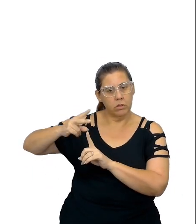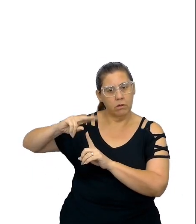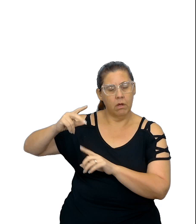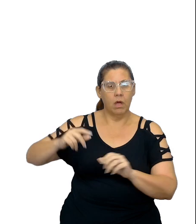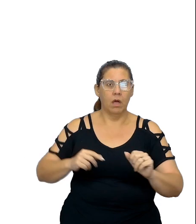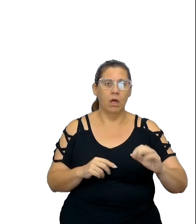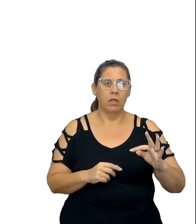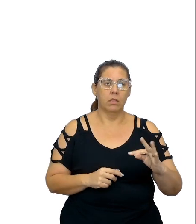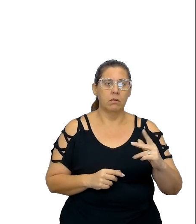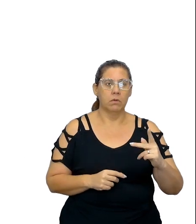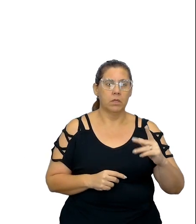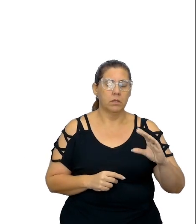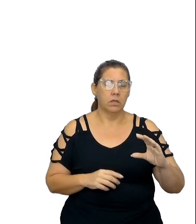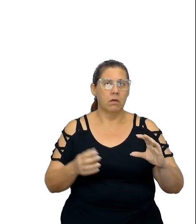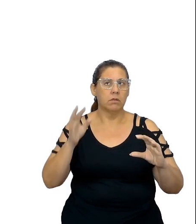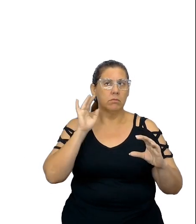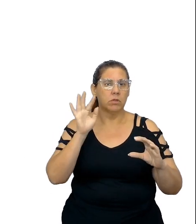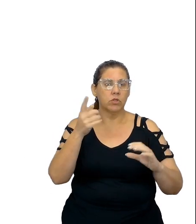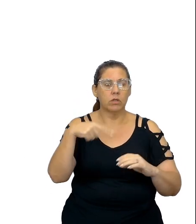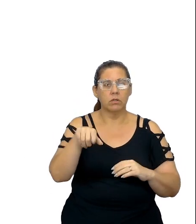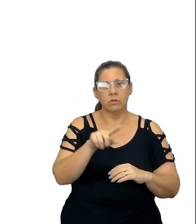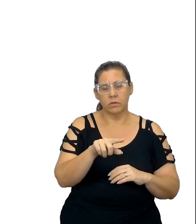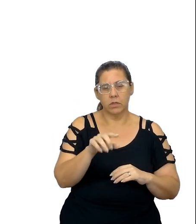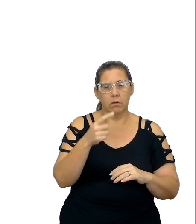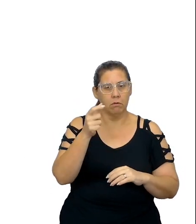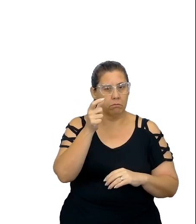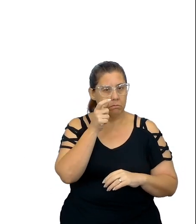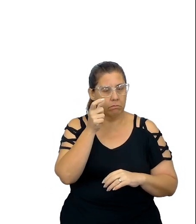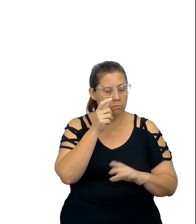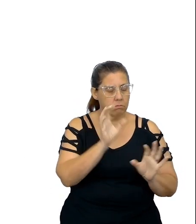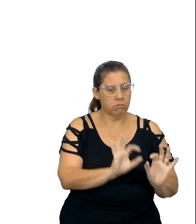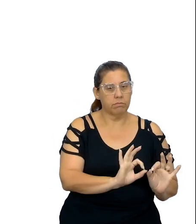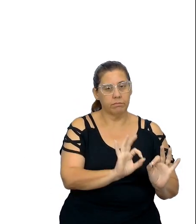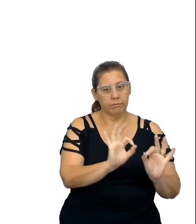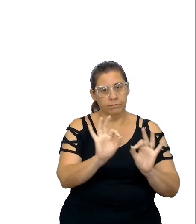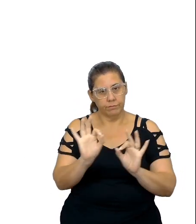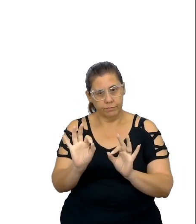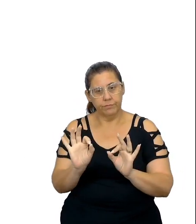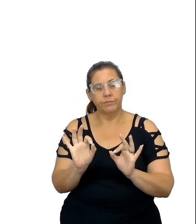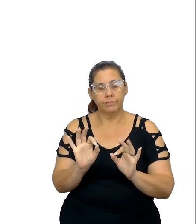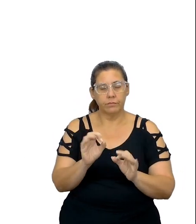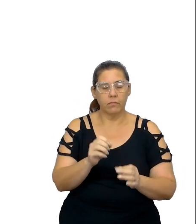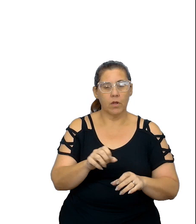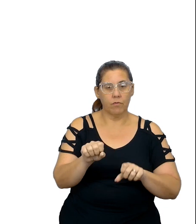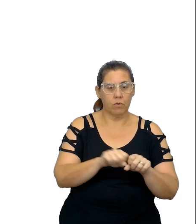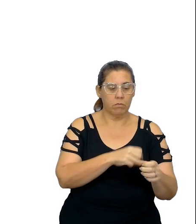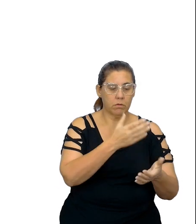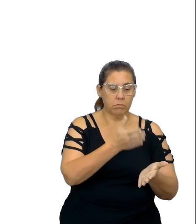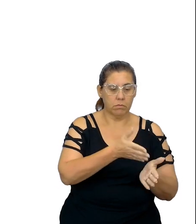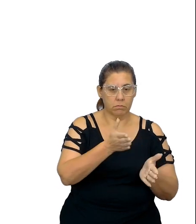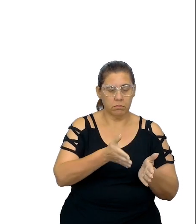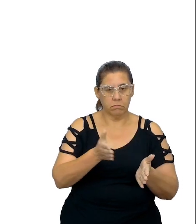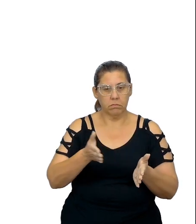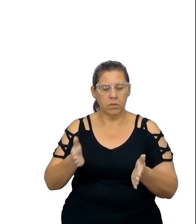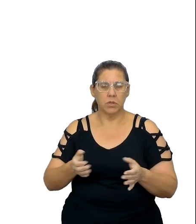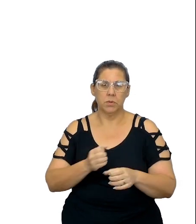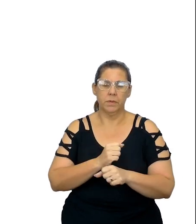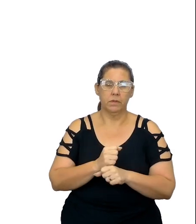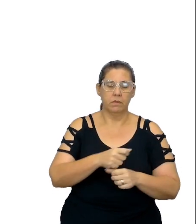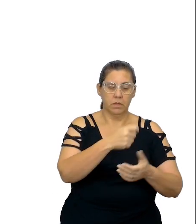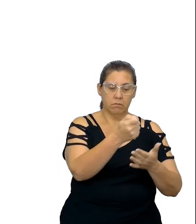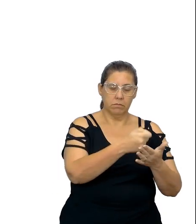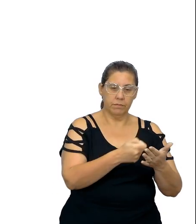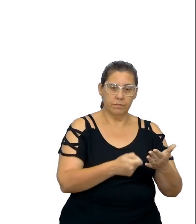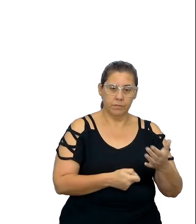TPC, e vamos imaginar aqui que vocês devem assistir a esses vídeos, né, de formação de etapa, dos anos sérios, fazer as suas